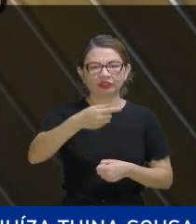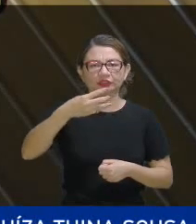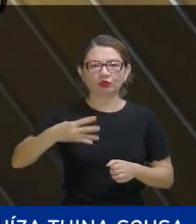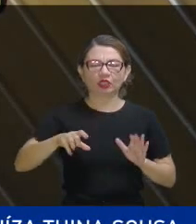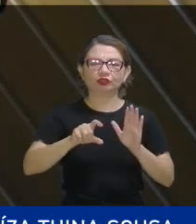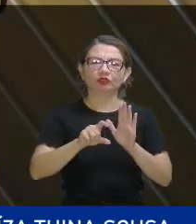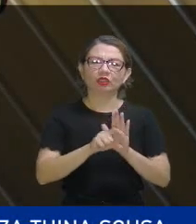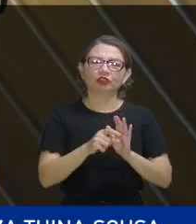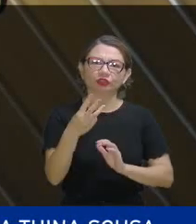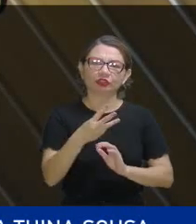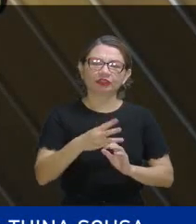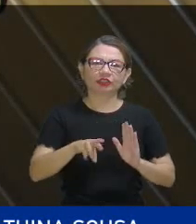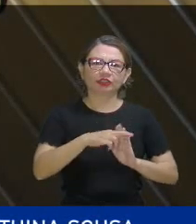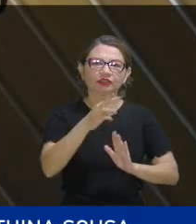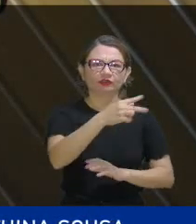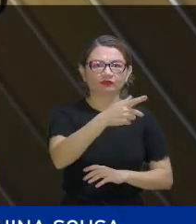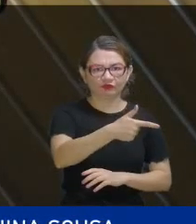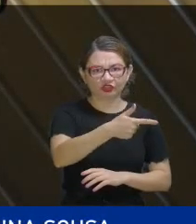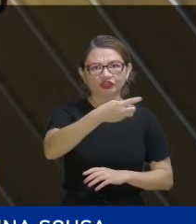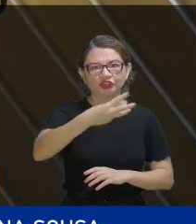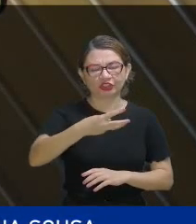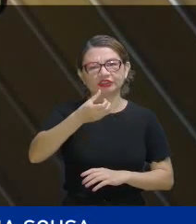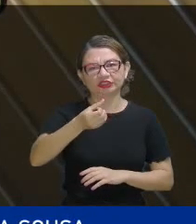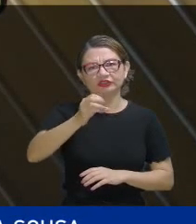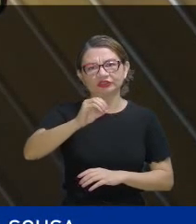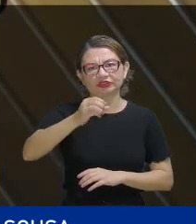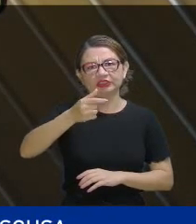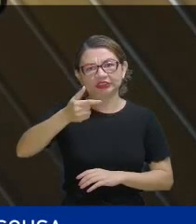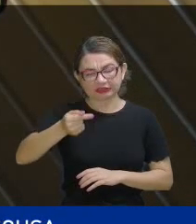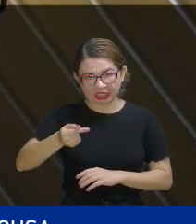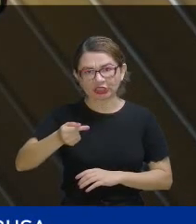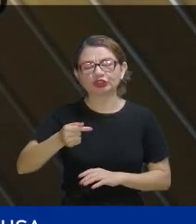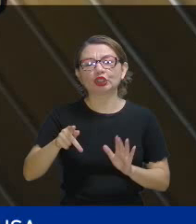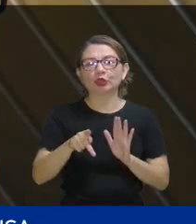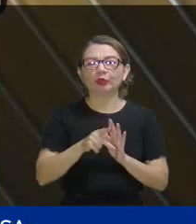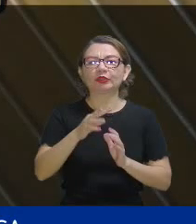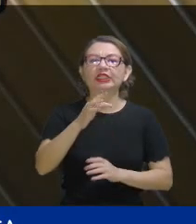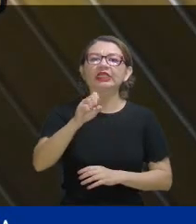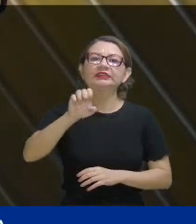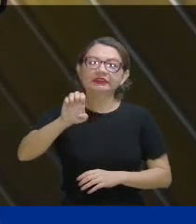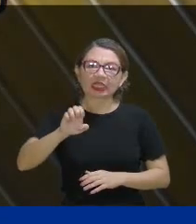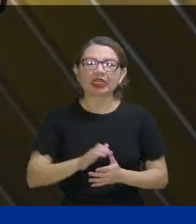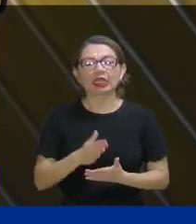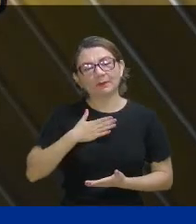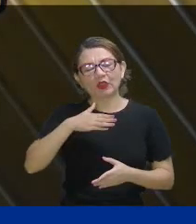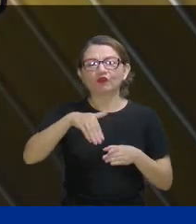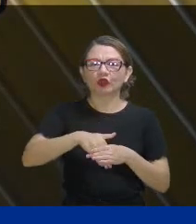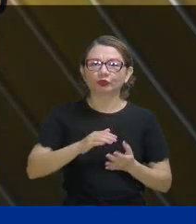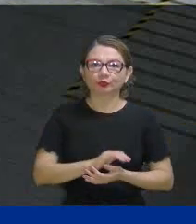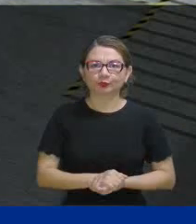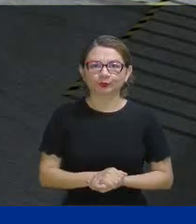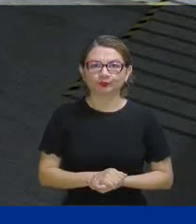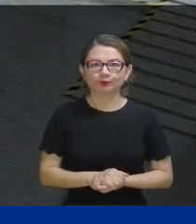inciso 3º da Resolução 23.607 de 2019 do TSE. E é como voto, excelências.